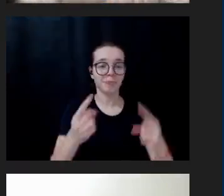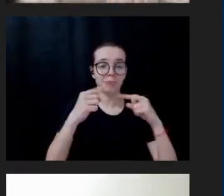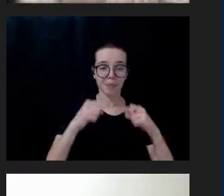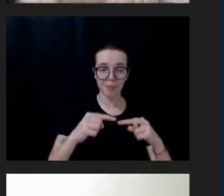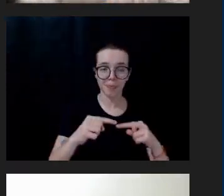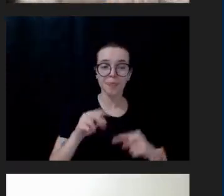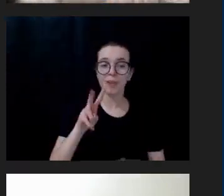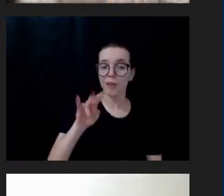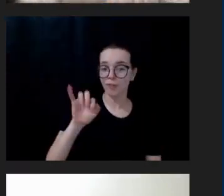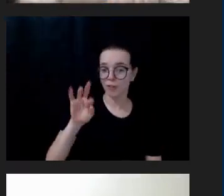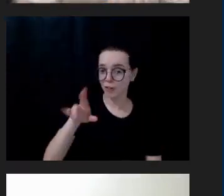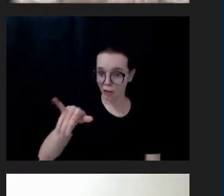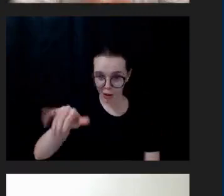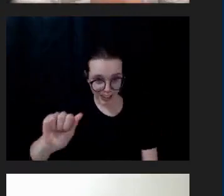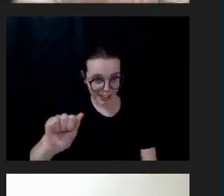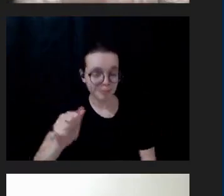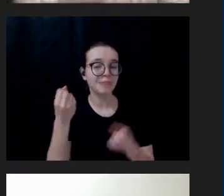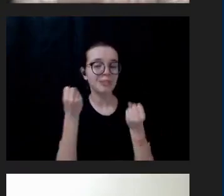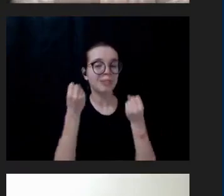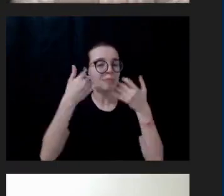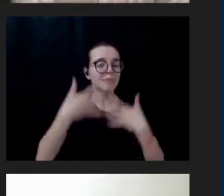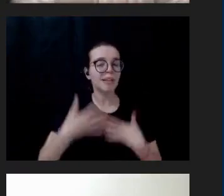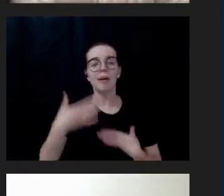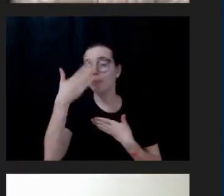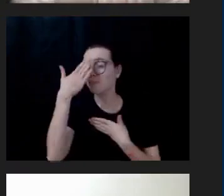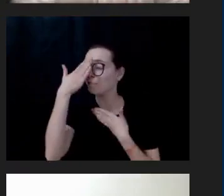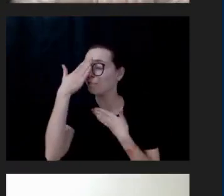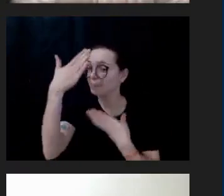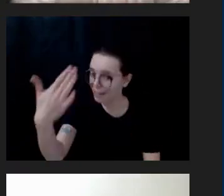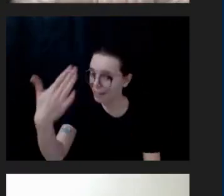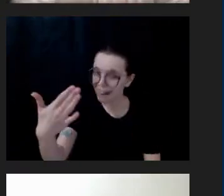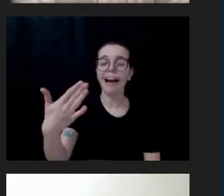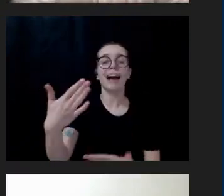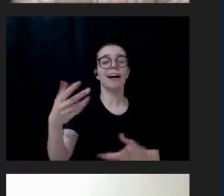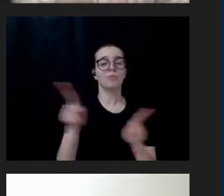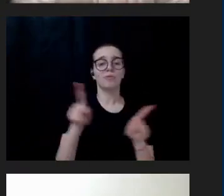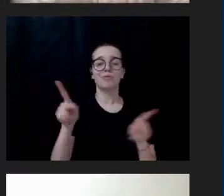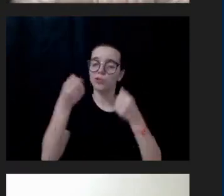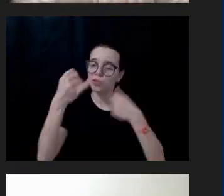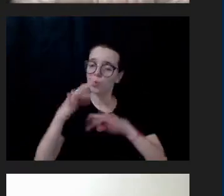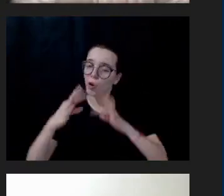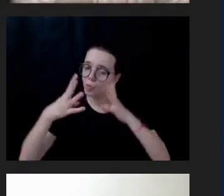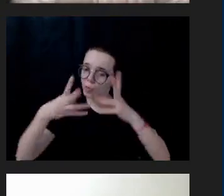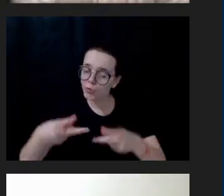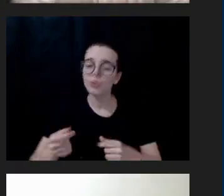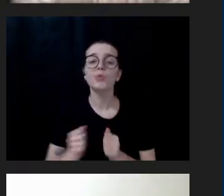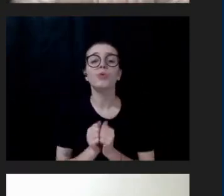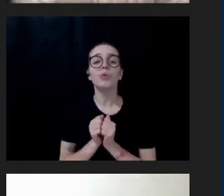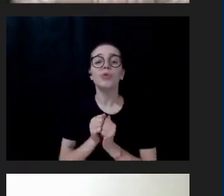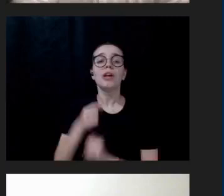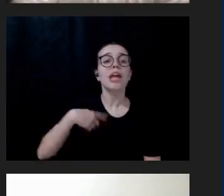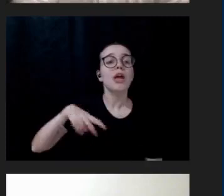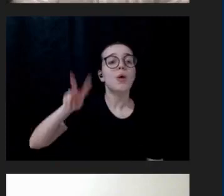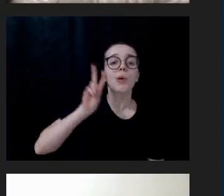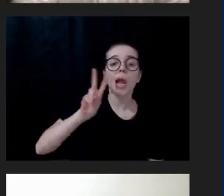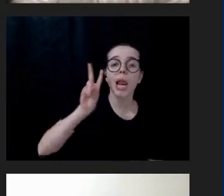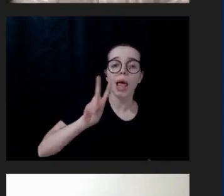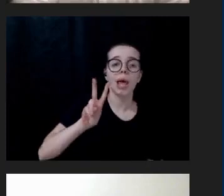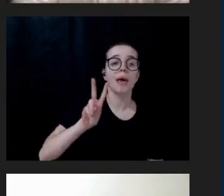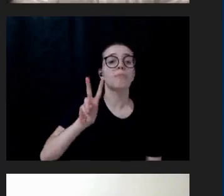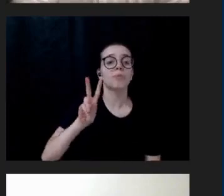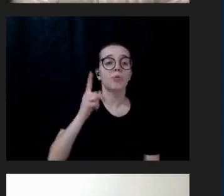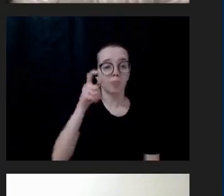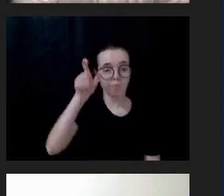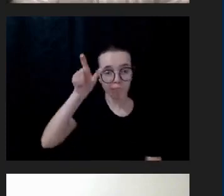importante te ouvir. Impossível não lembrar de um bolsista de Libras e Saúde aqui da UFSC, surdo, jovem, que faleceu no